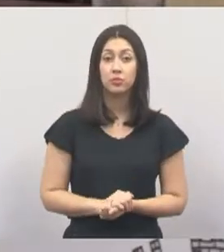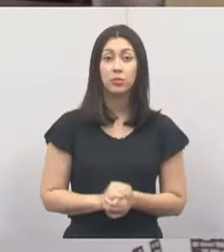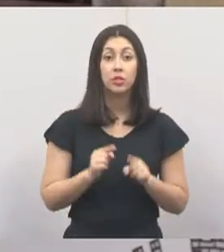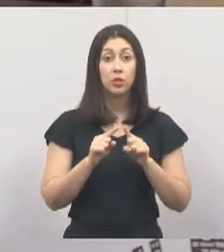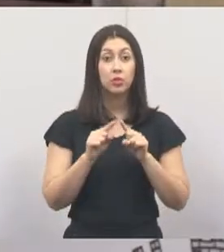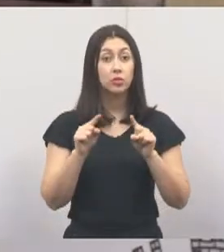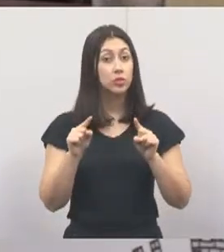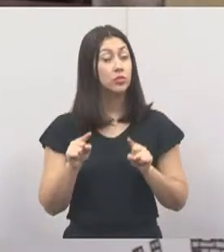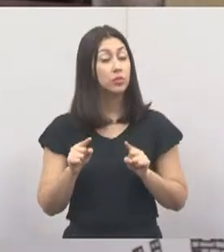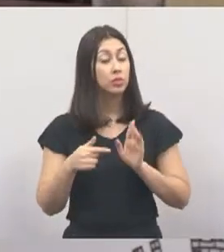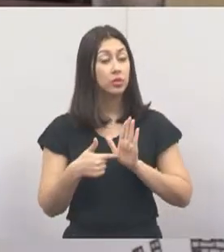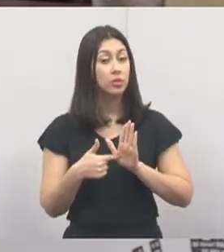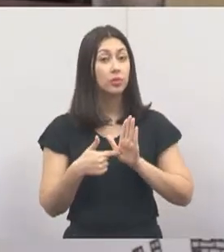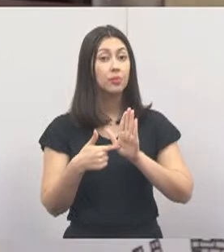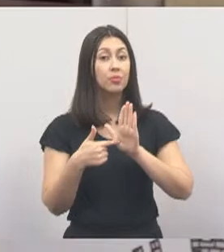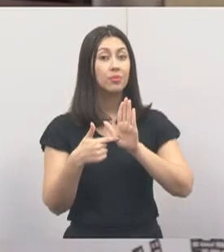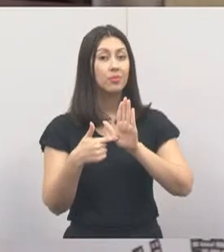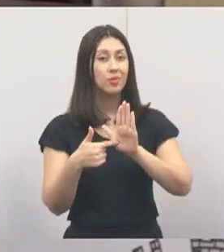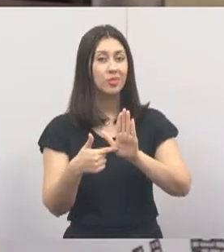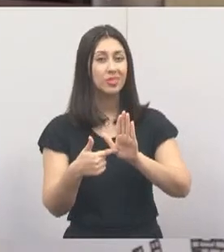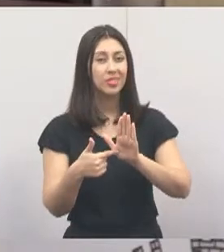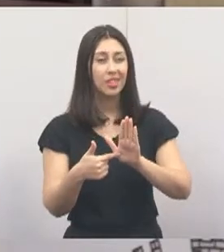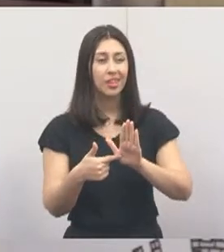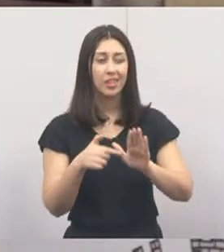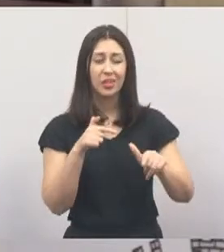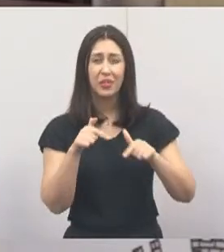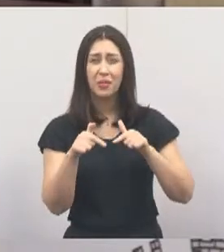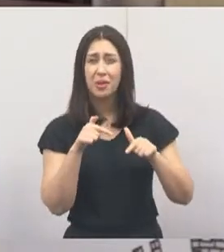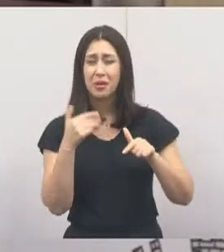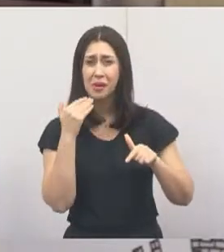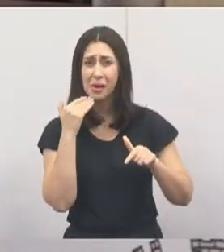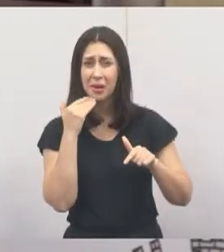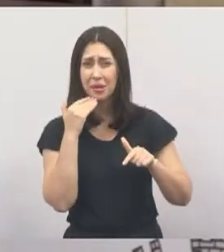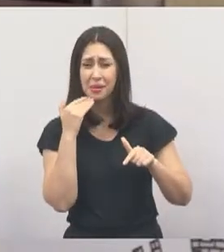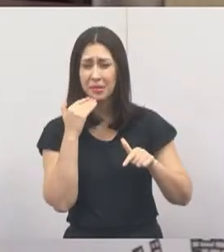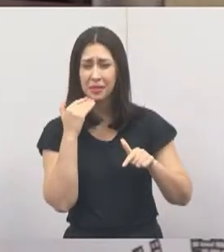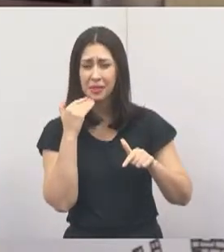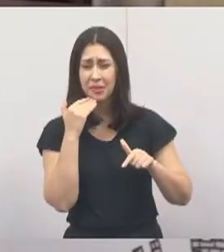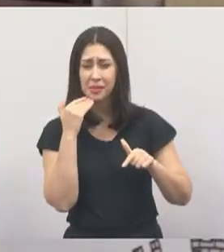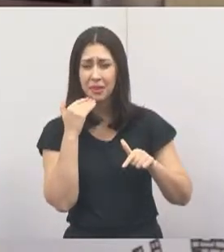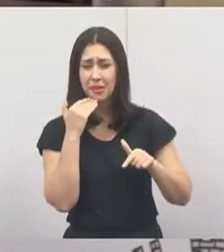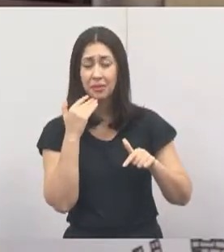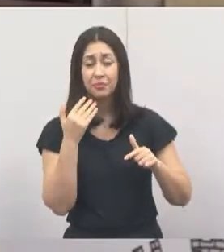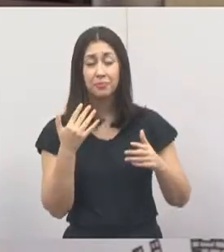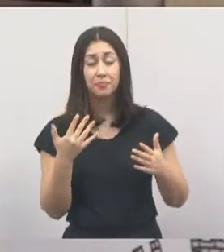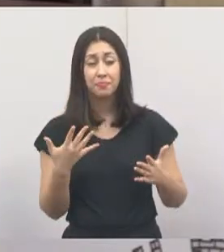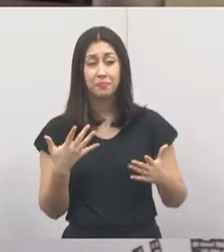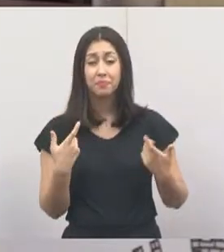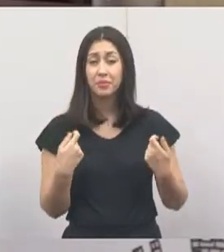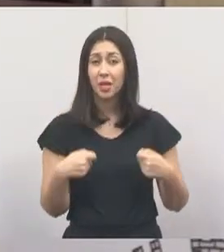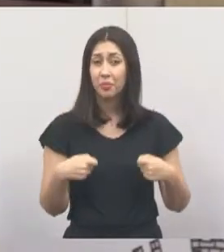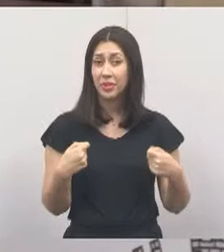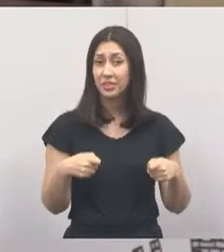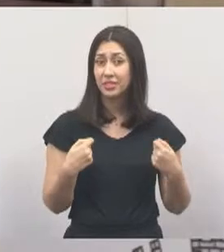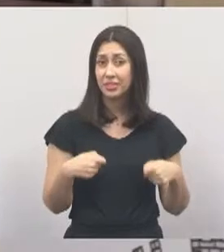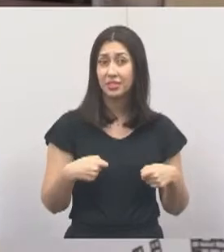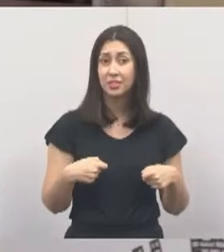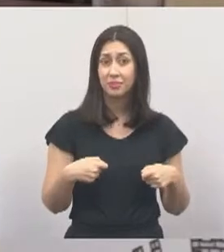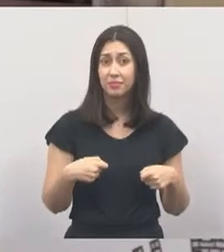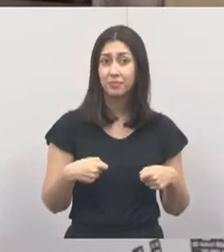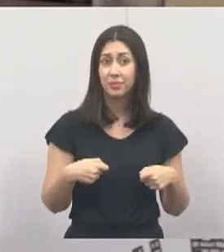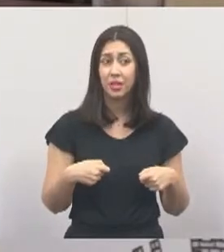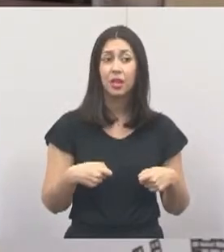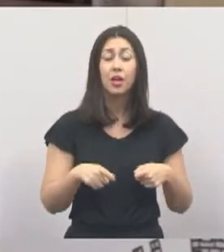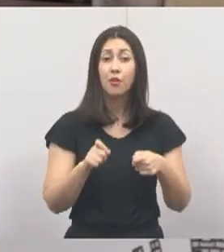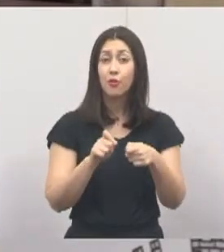servidor que demonstrar deficiência no exercício da atividade para o qual for nomeado, deverá ser submetido a cursos